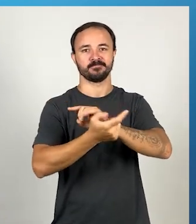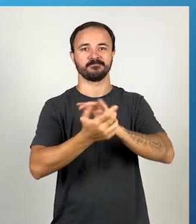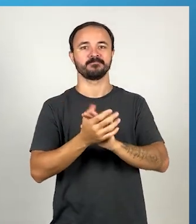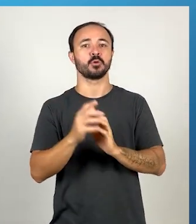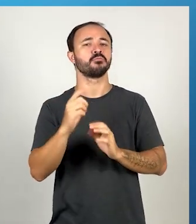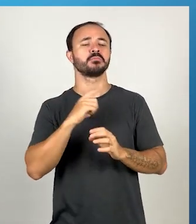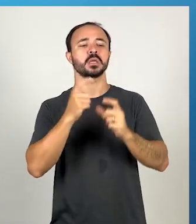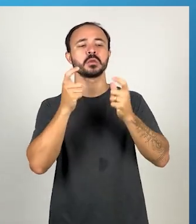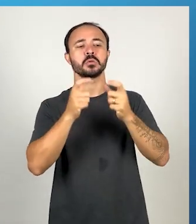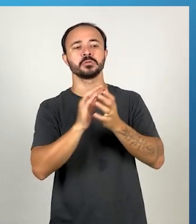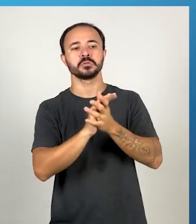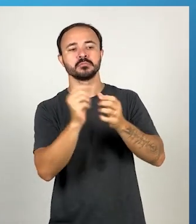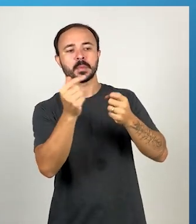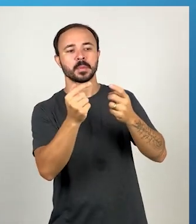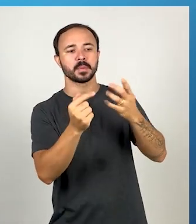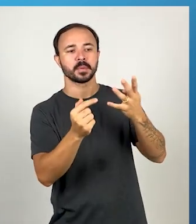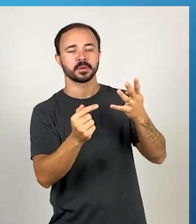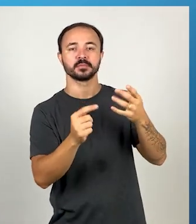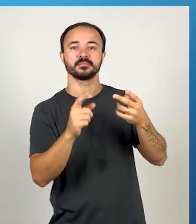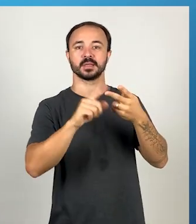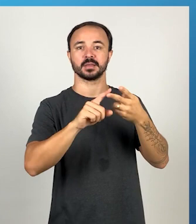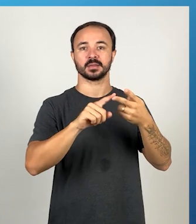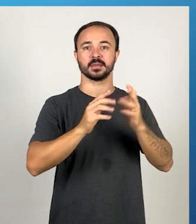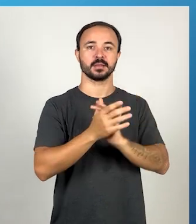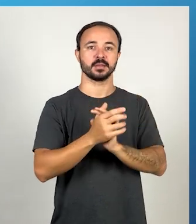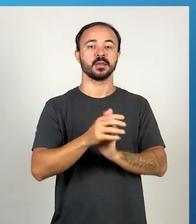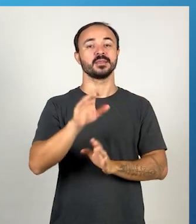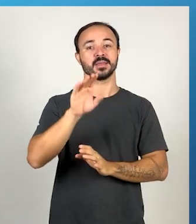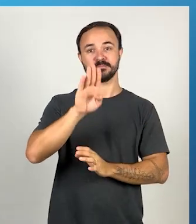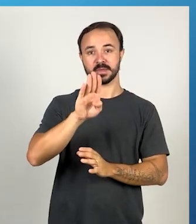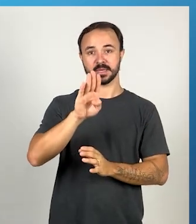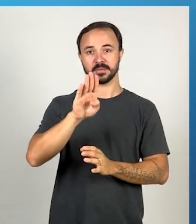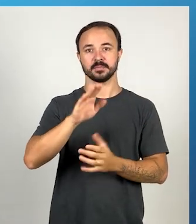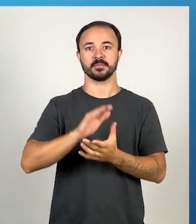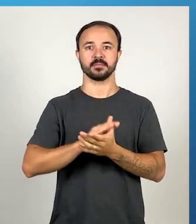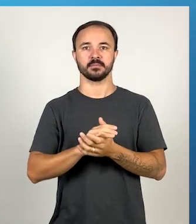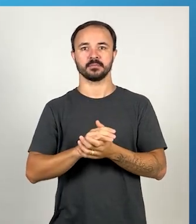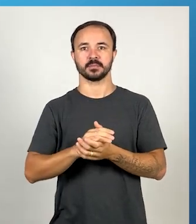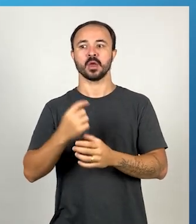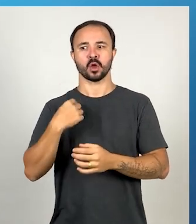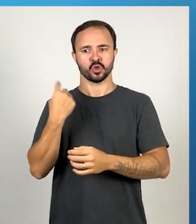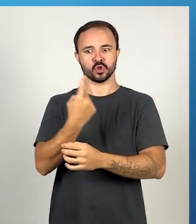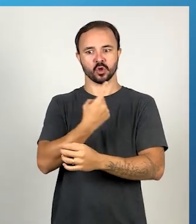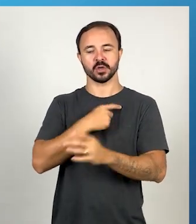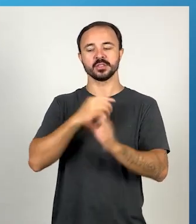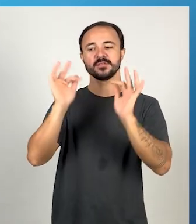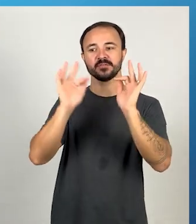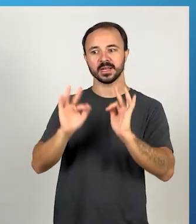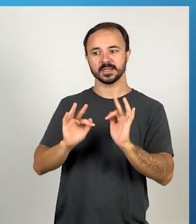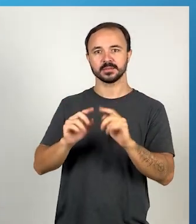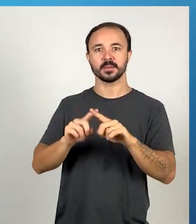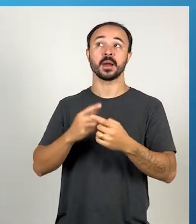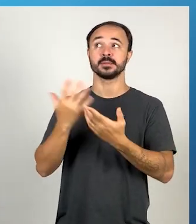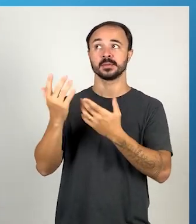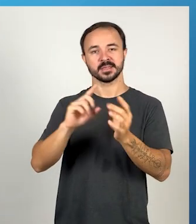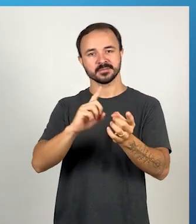na letra B, felizes nós estávamos, que na ordem direta seria nós estávamos